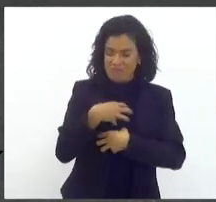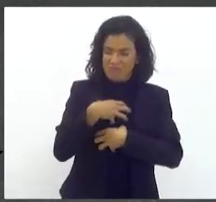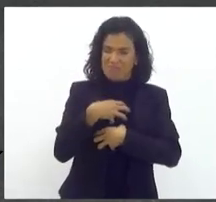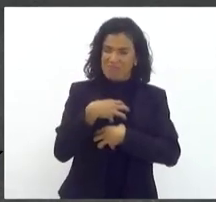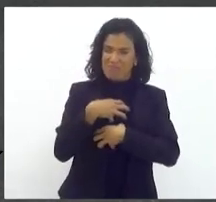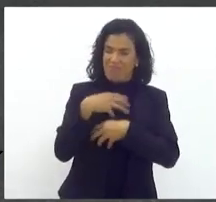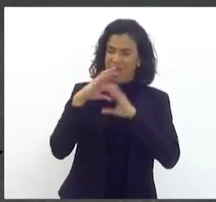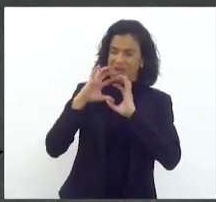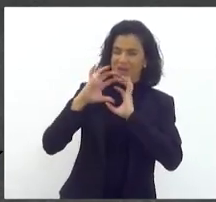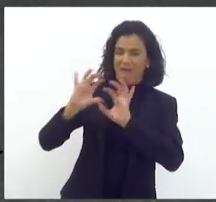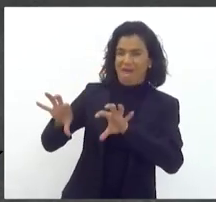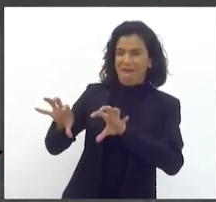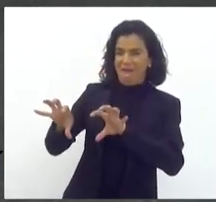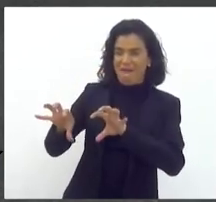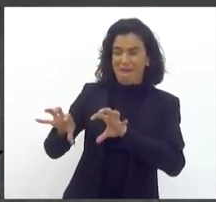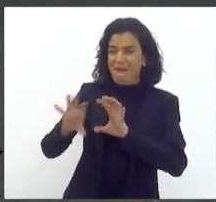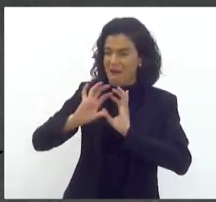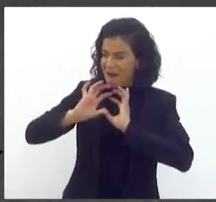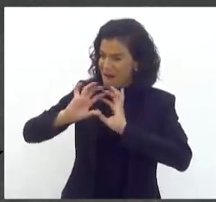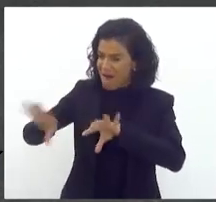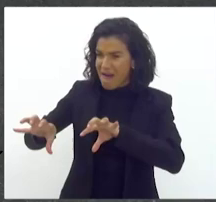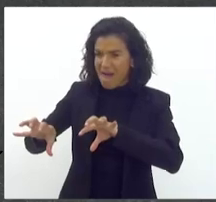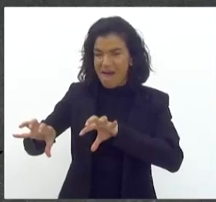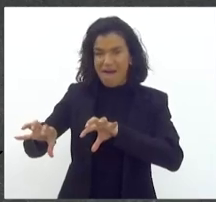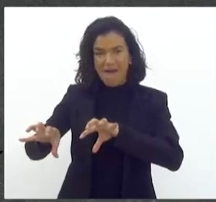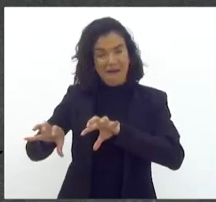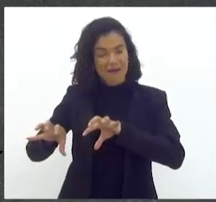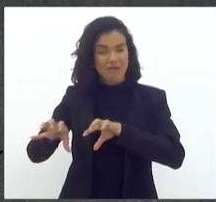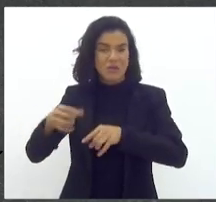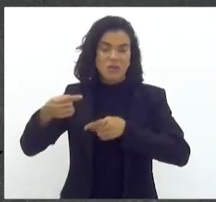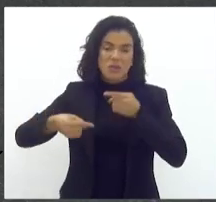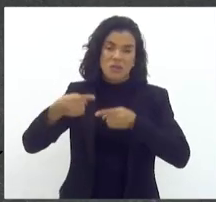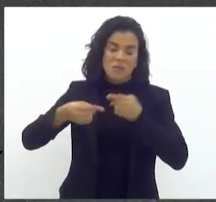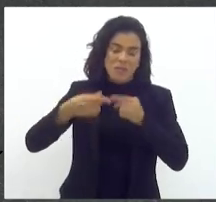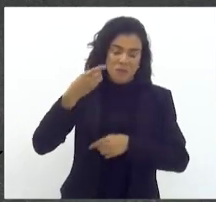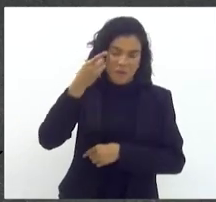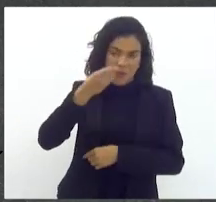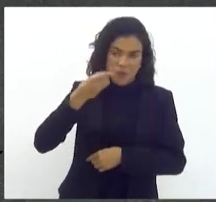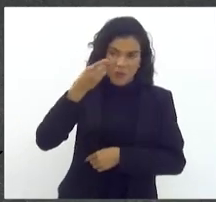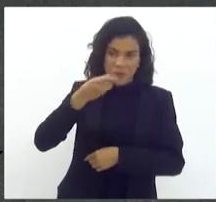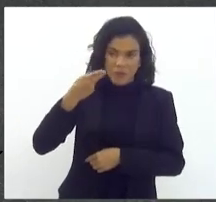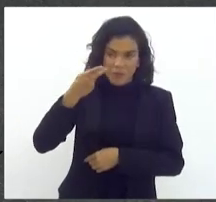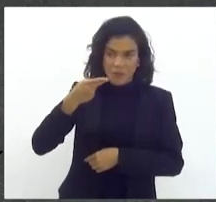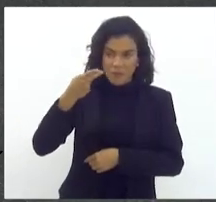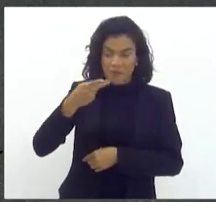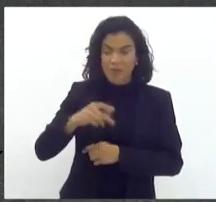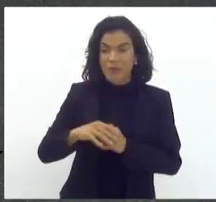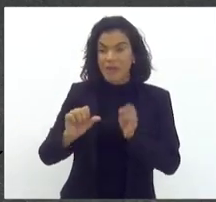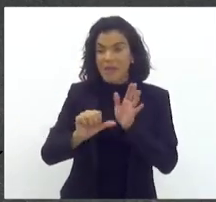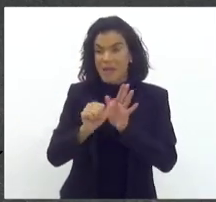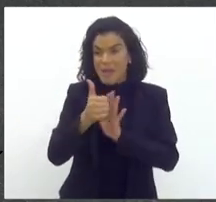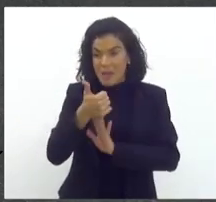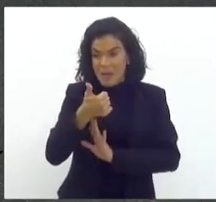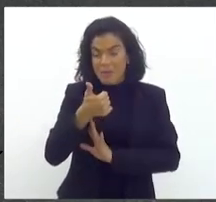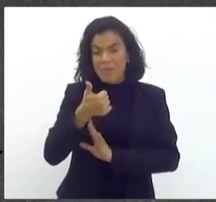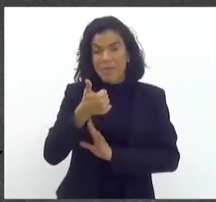em quem tá olhando em quem tá vendo o debate político acontecer a primeira coisa e mais importante é